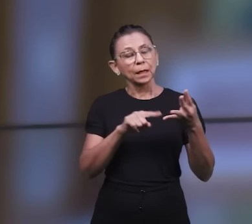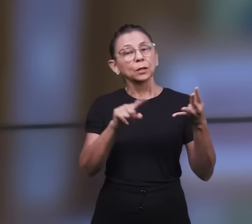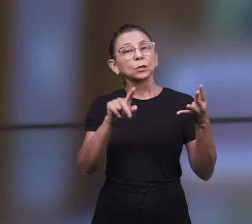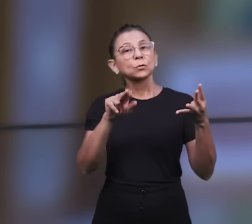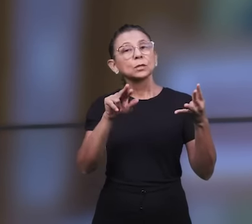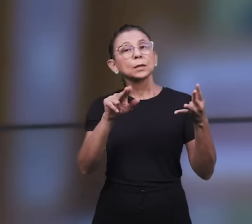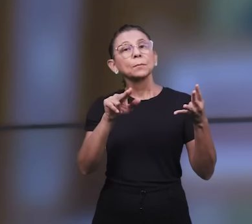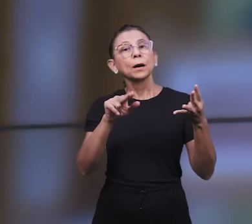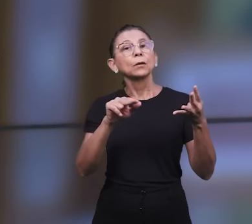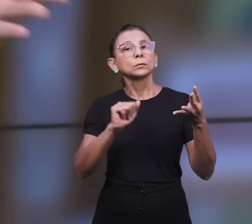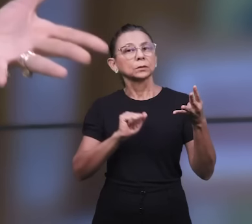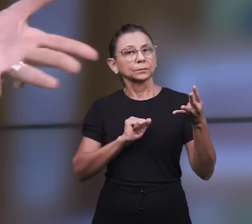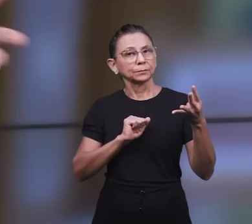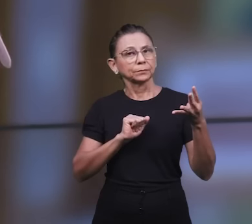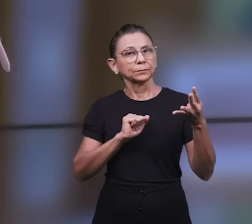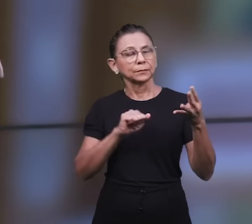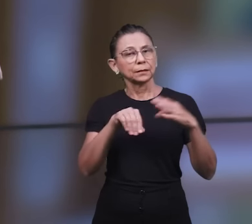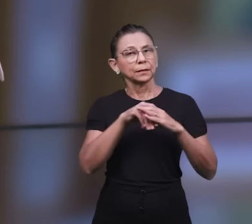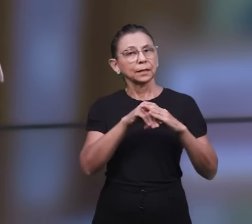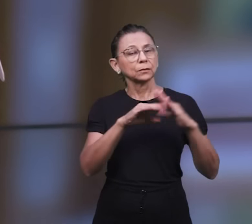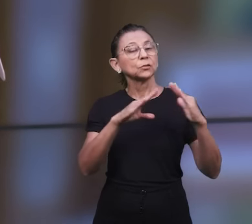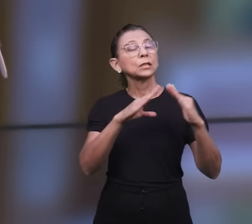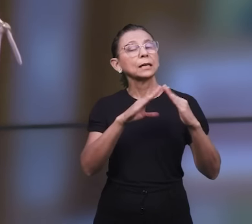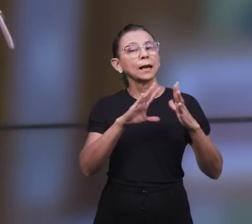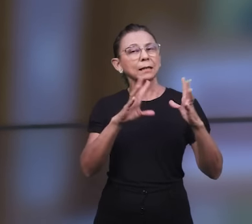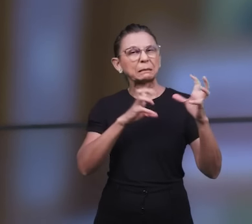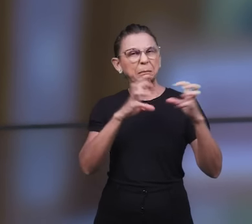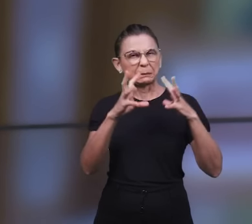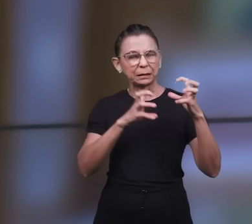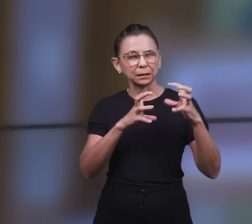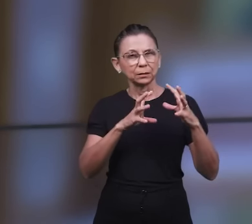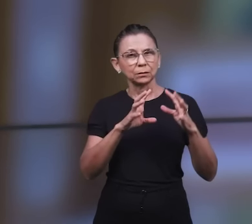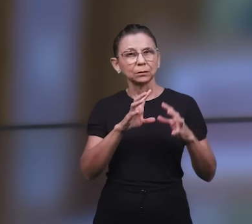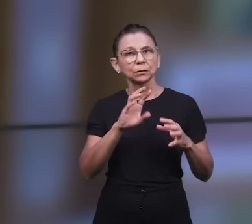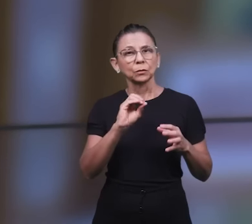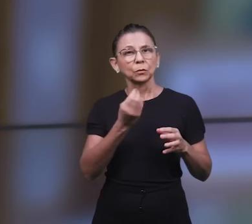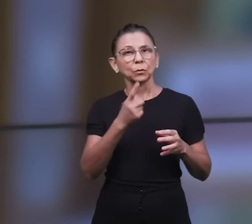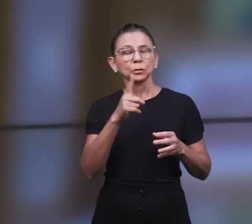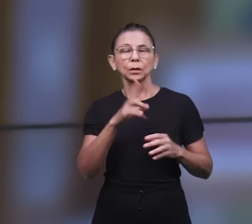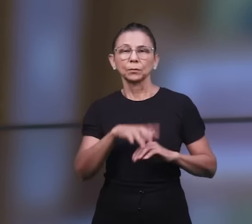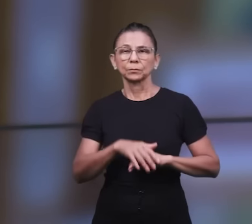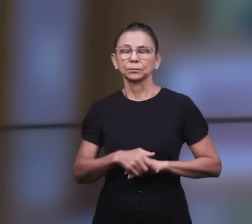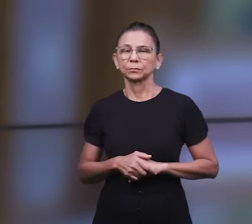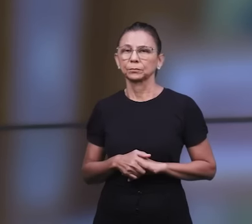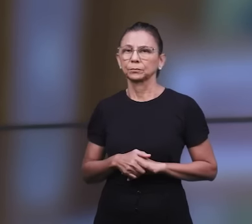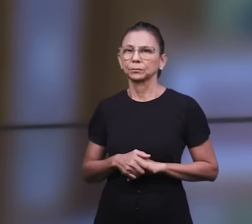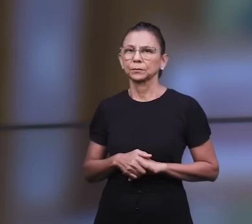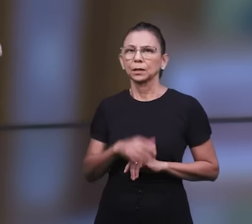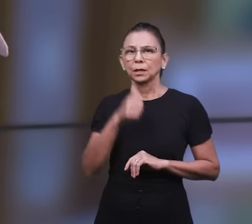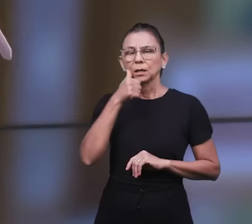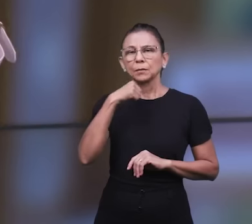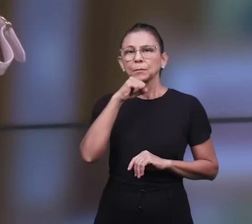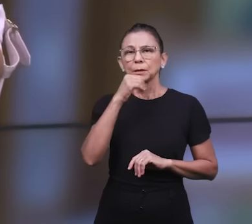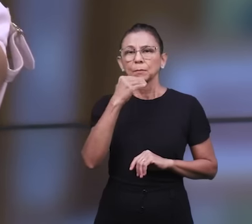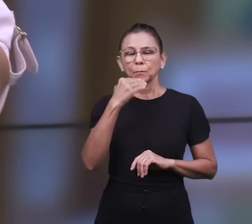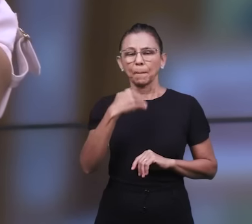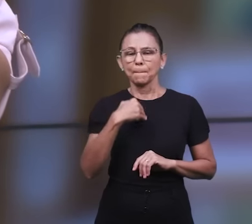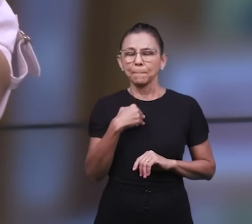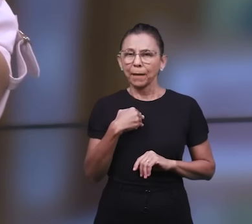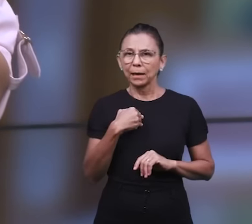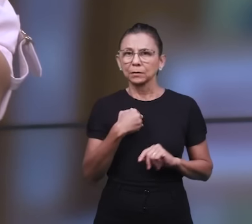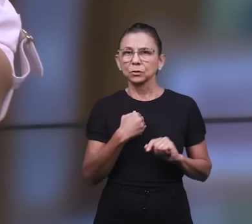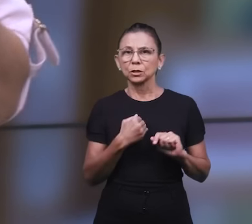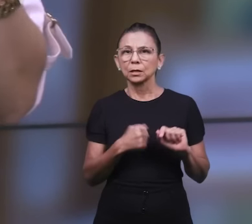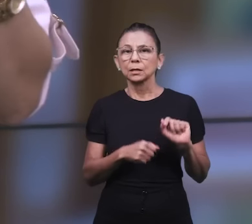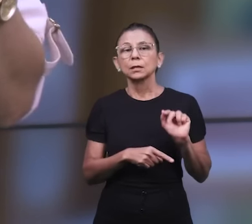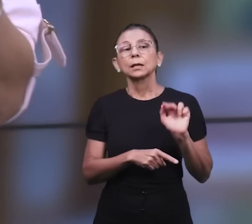em casa ou estamos sempre brigando eu estou ajudando em casa quando minha mãe pede ou estou sendo preguiçoso